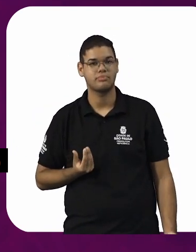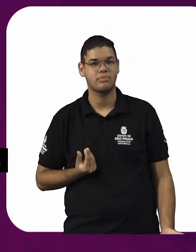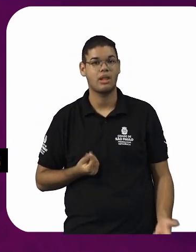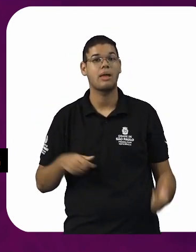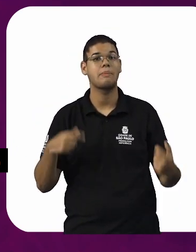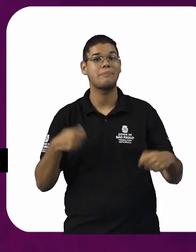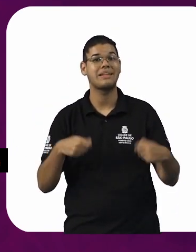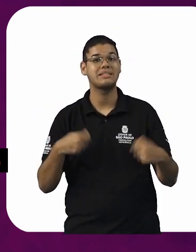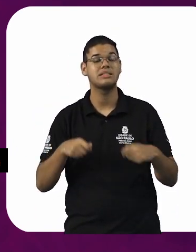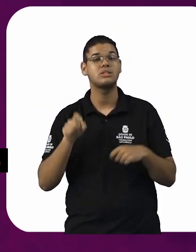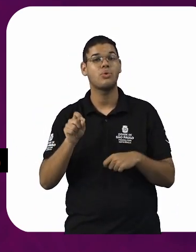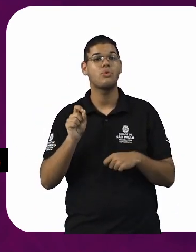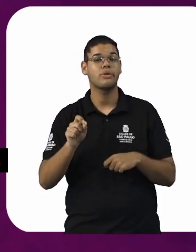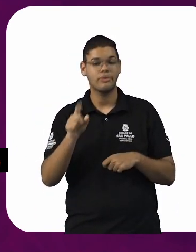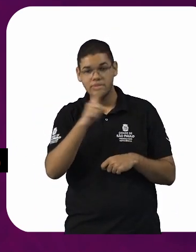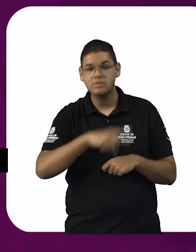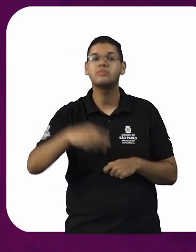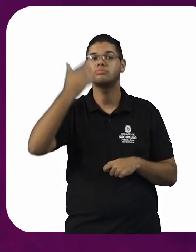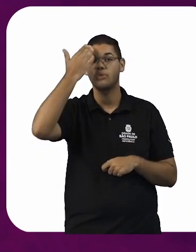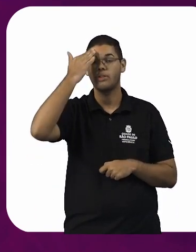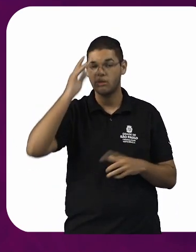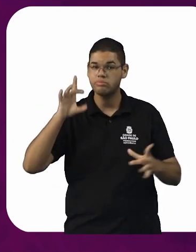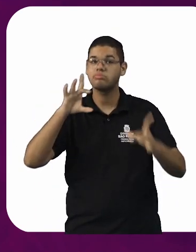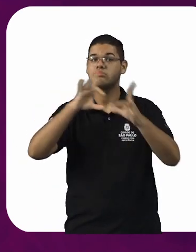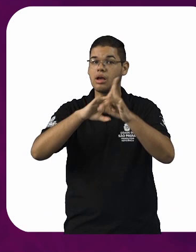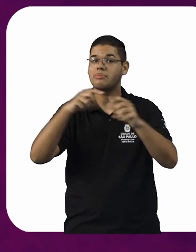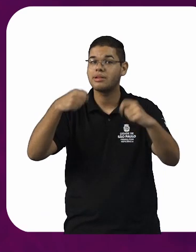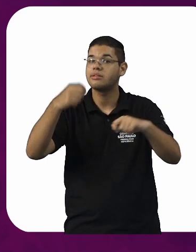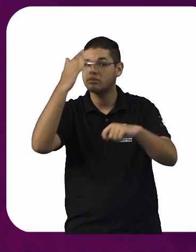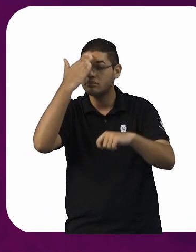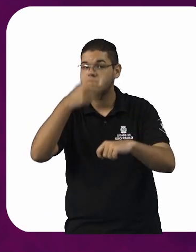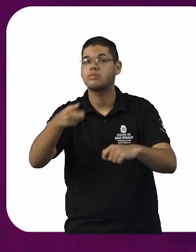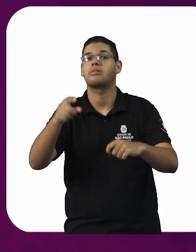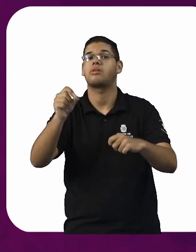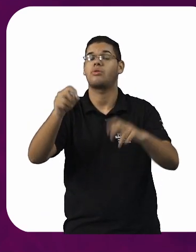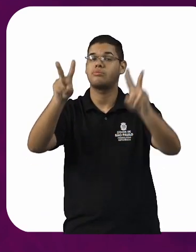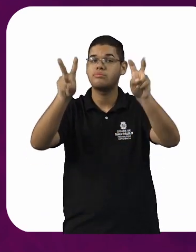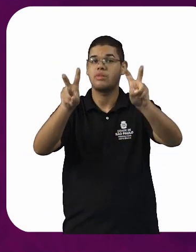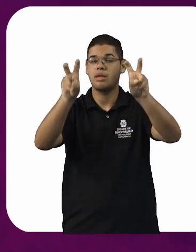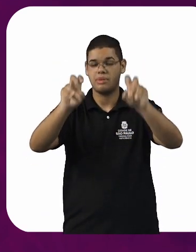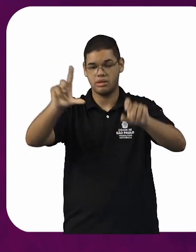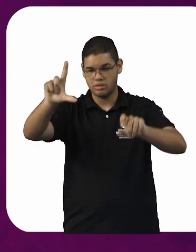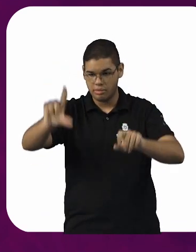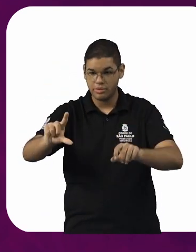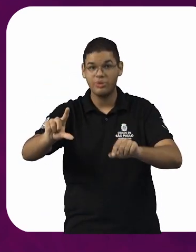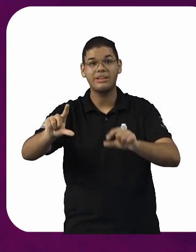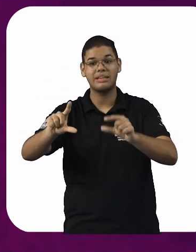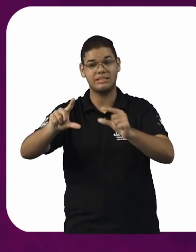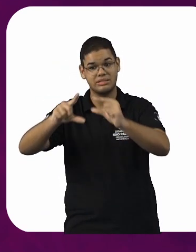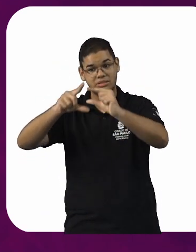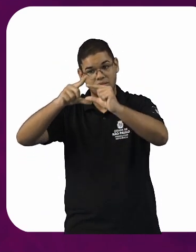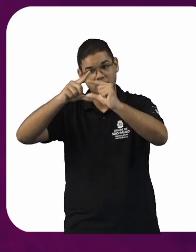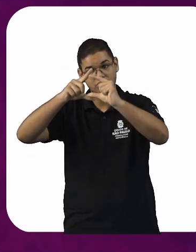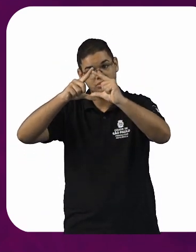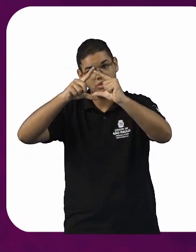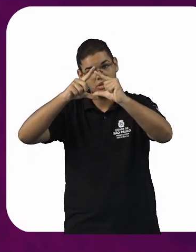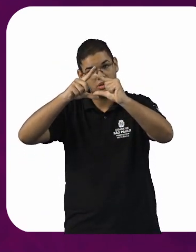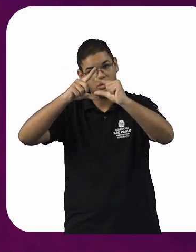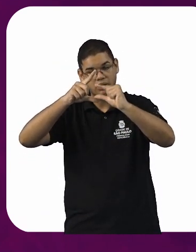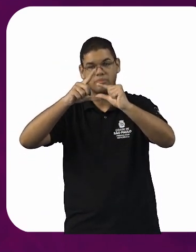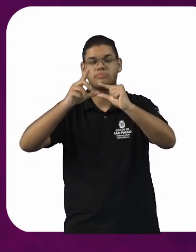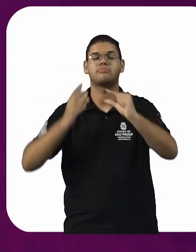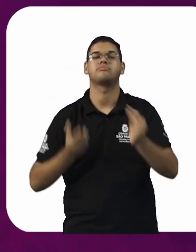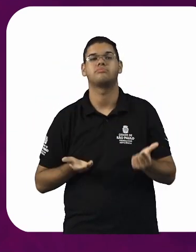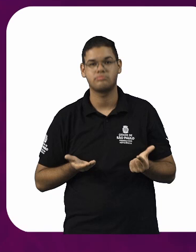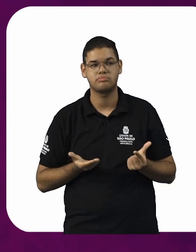em consideração isso. Então, a questão das minorias dentro das minorias. O CNJ